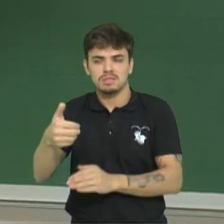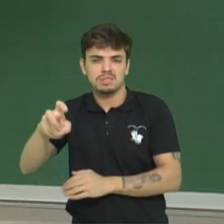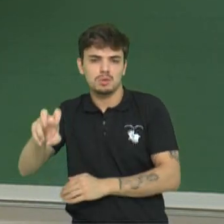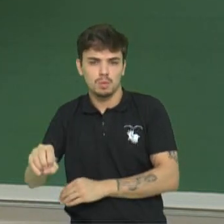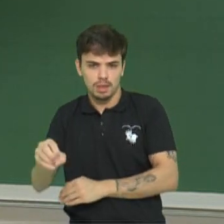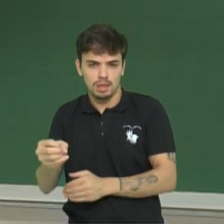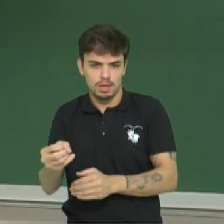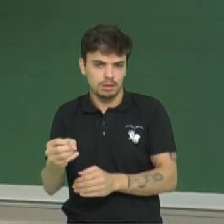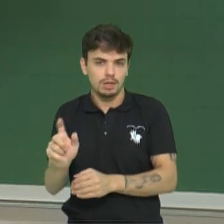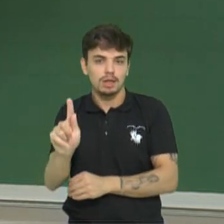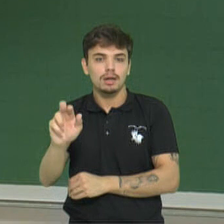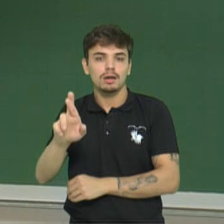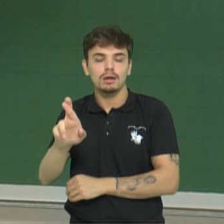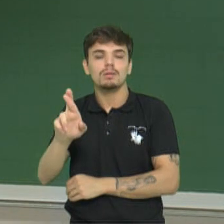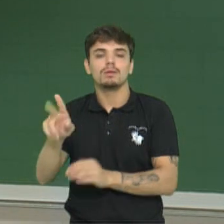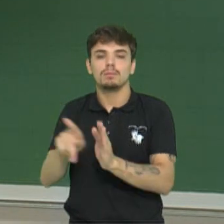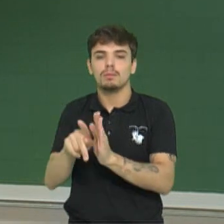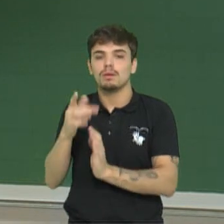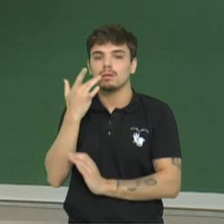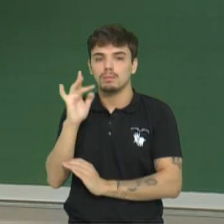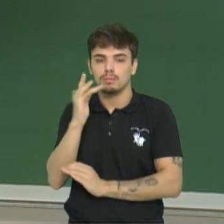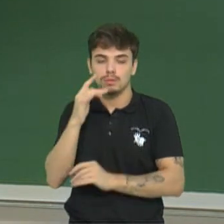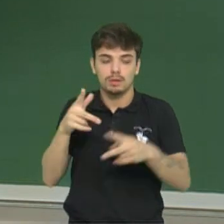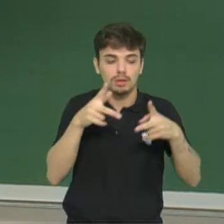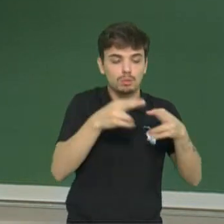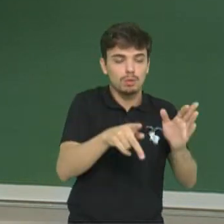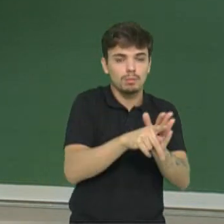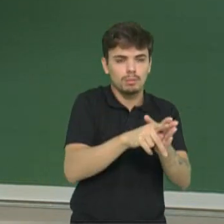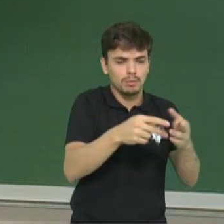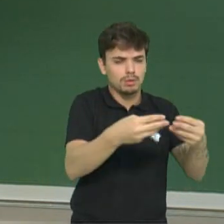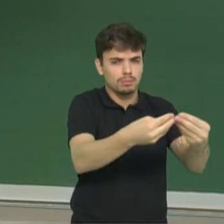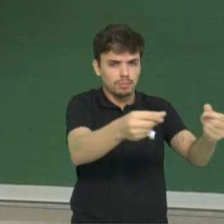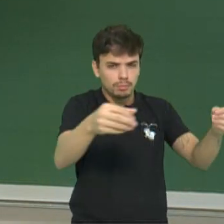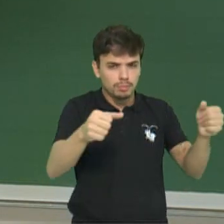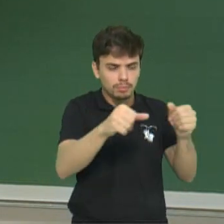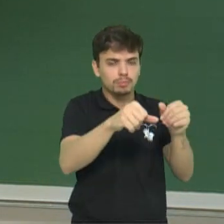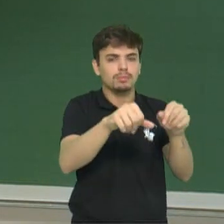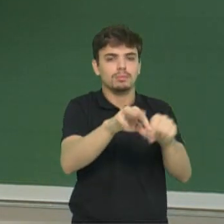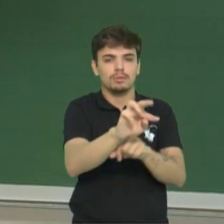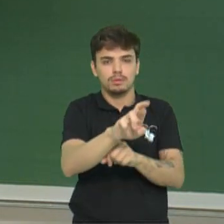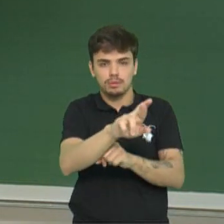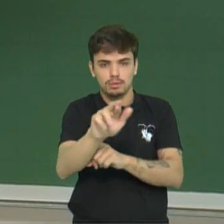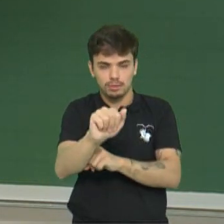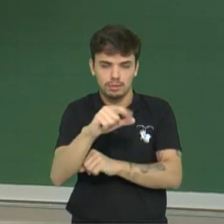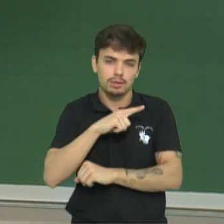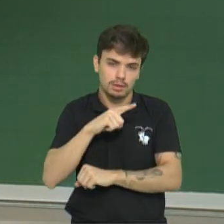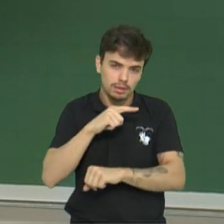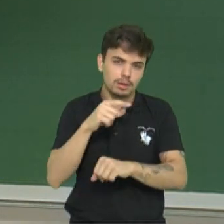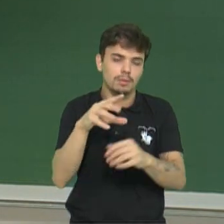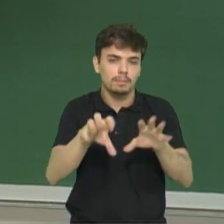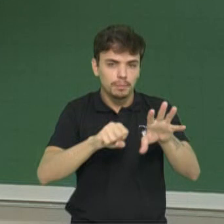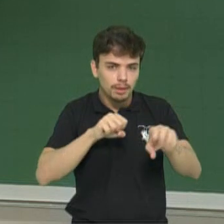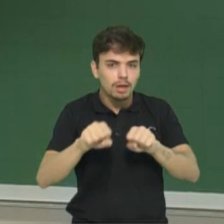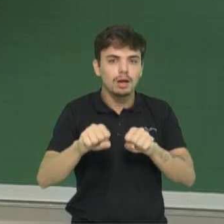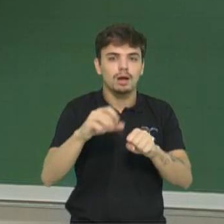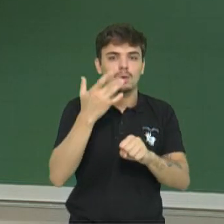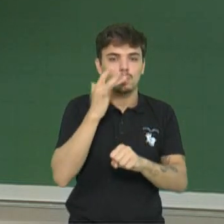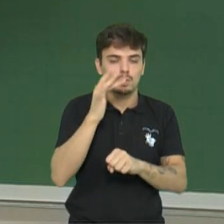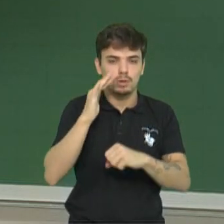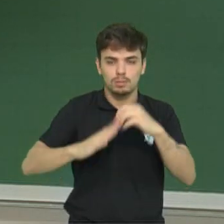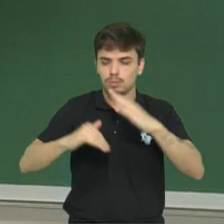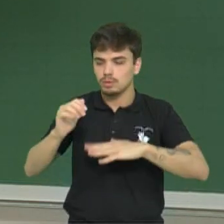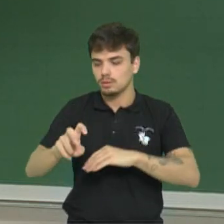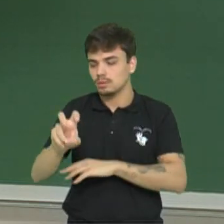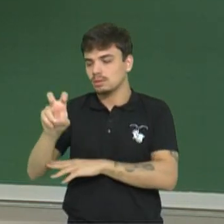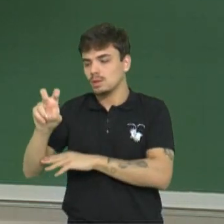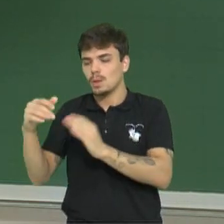Na mesma proporção, uma tonelada de terra de uma mina, onde tem extração tradicional de ouro, produz de 5 a 7